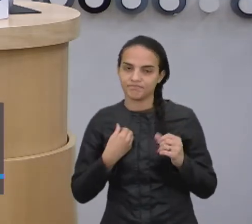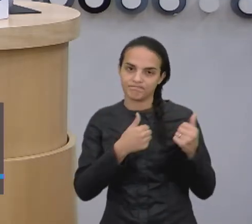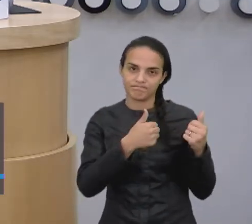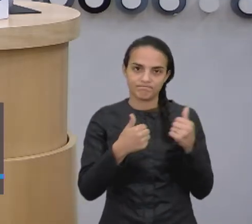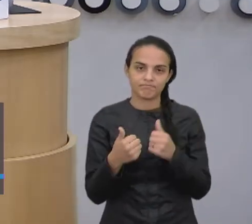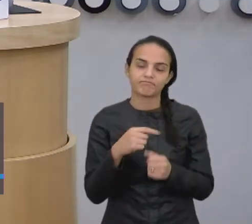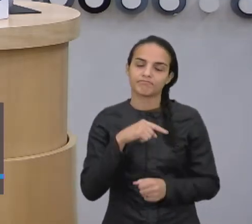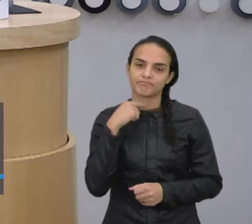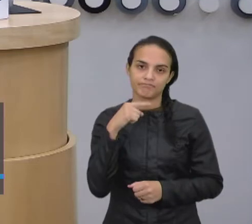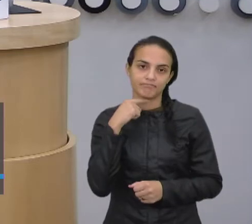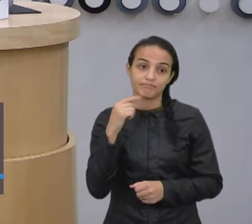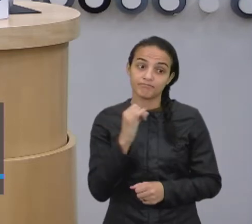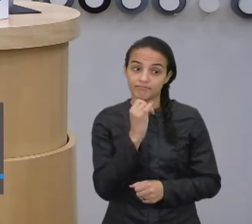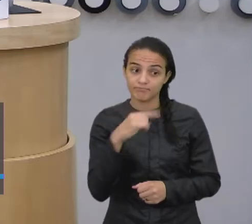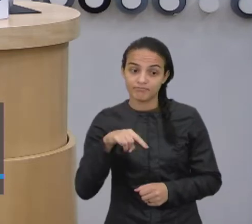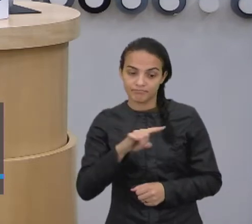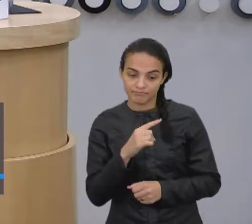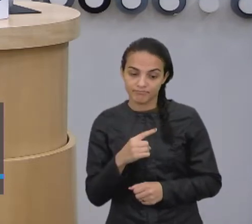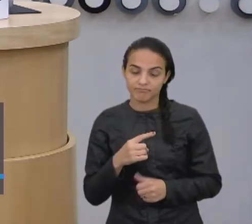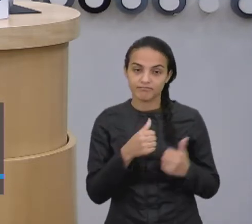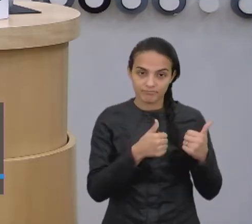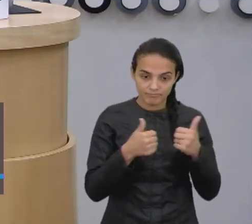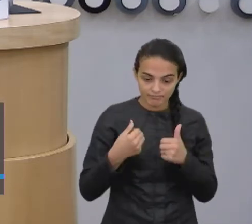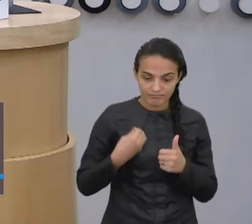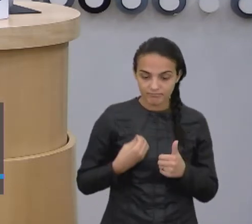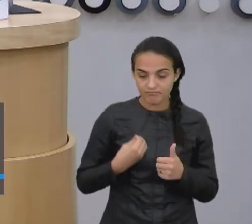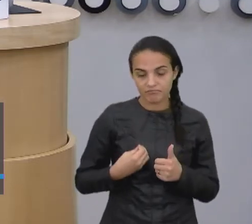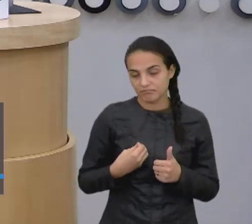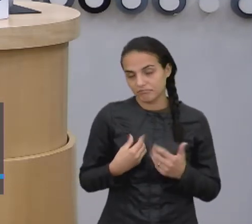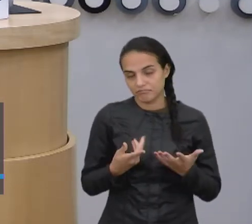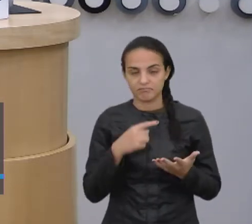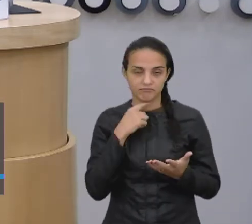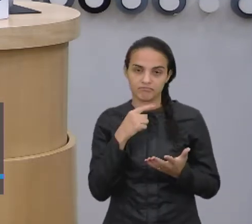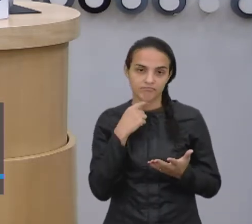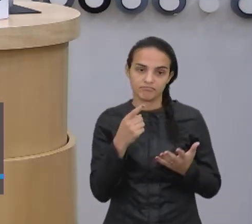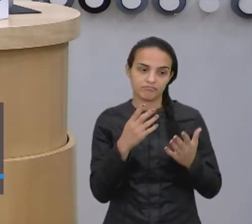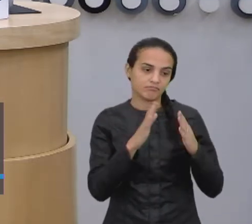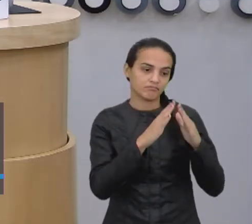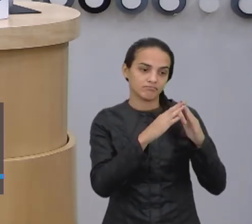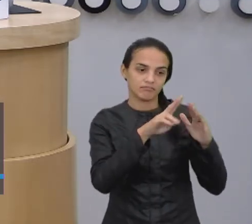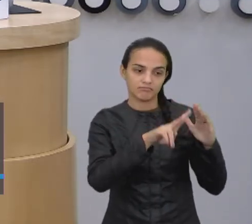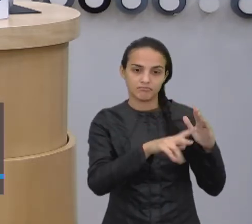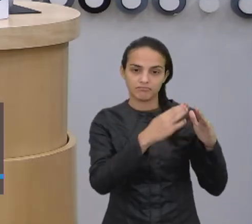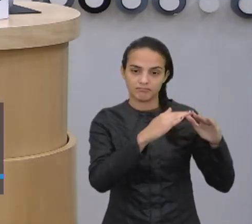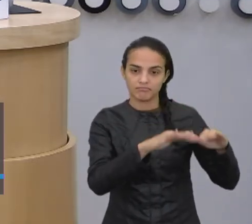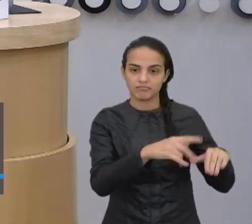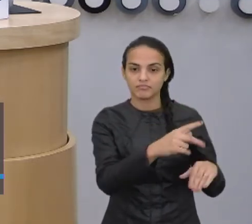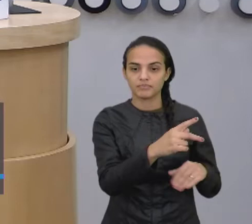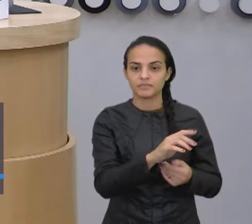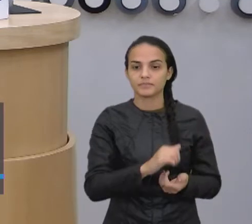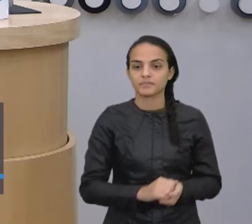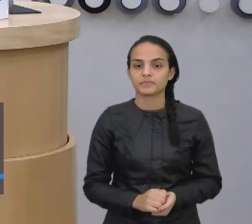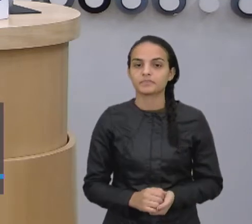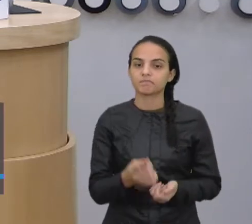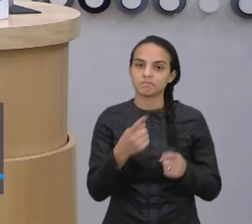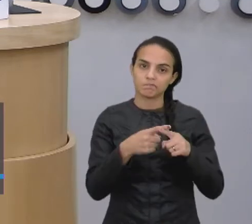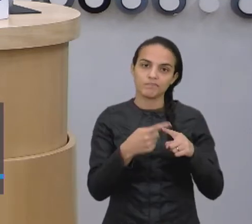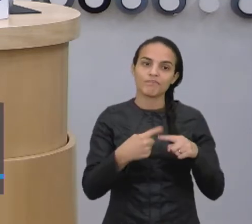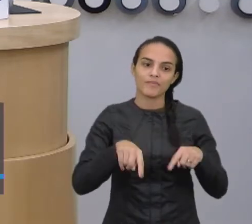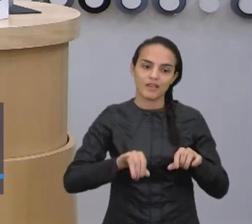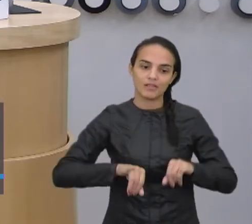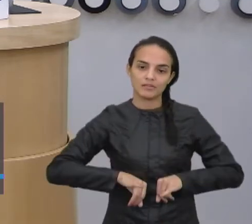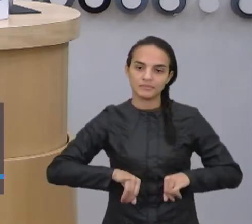não temos qualidade de vida, não adianta a gente morar neste local, né? Então, porque a gente vai sofrer,